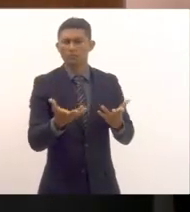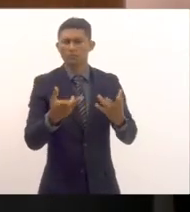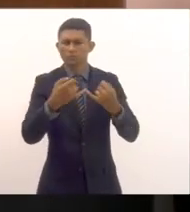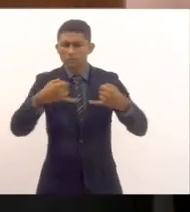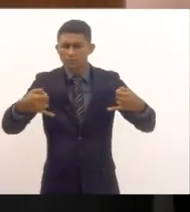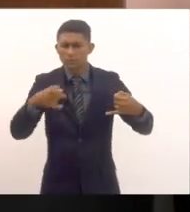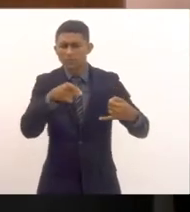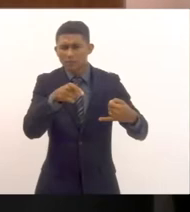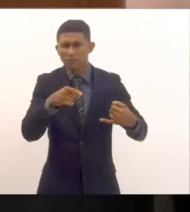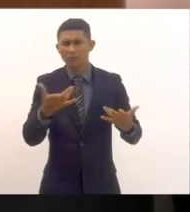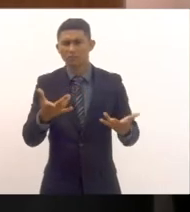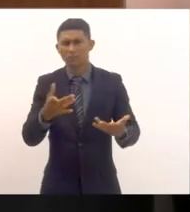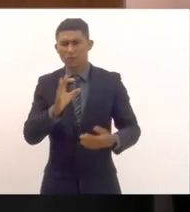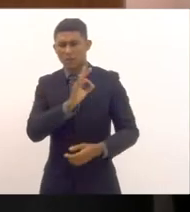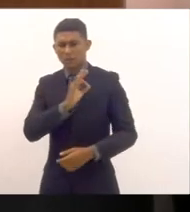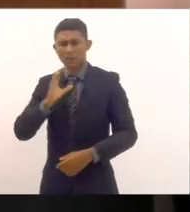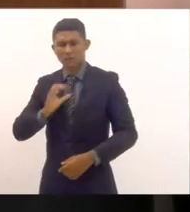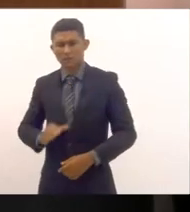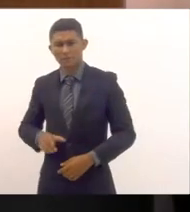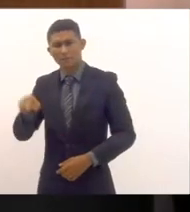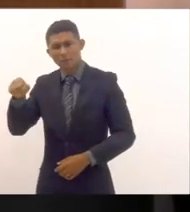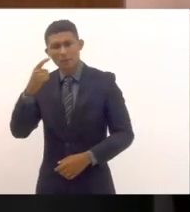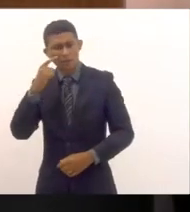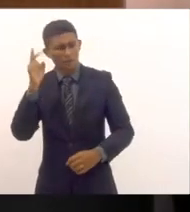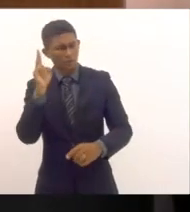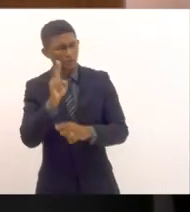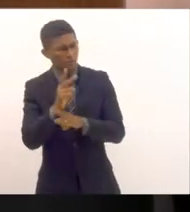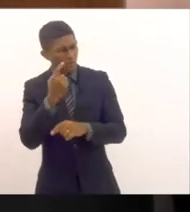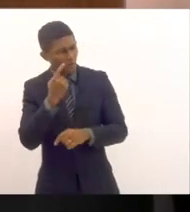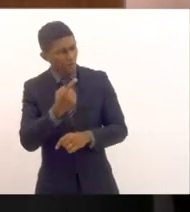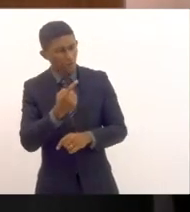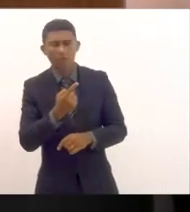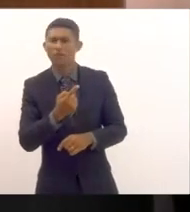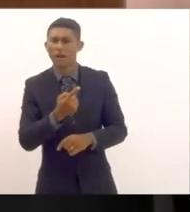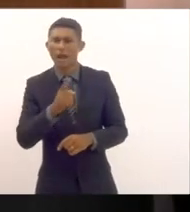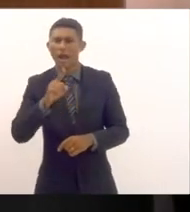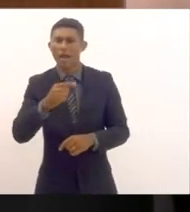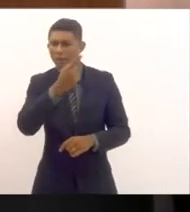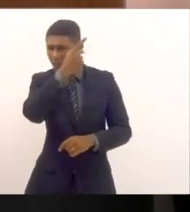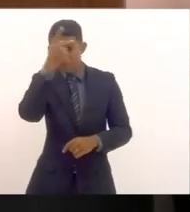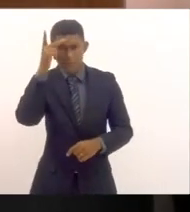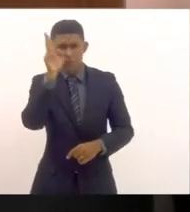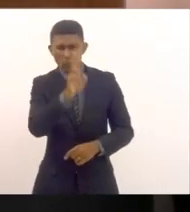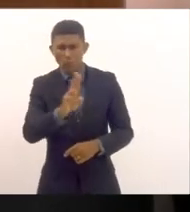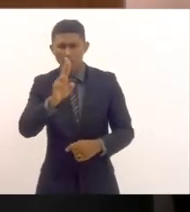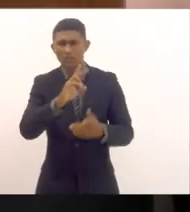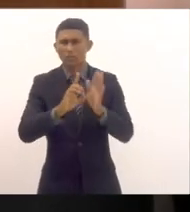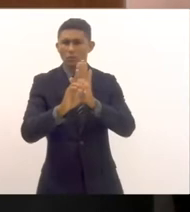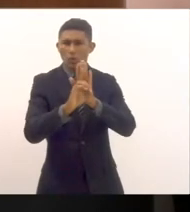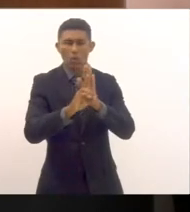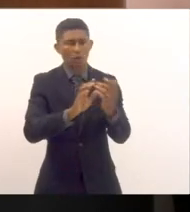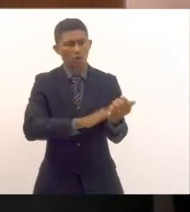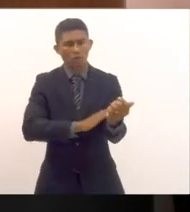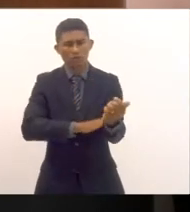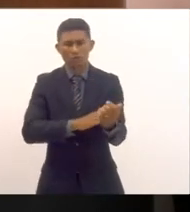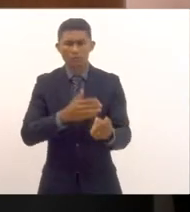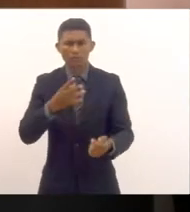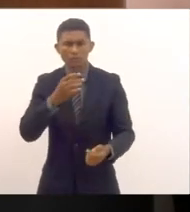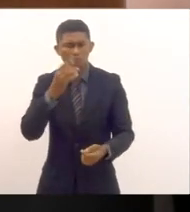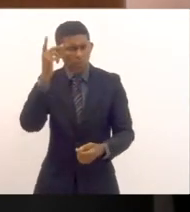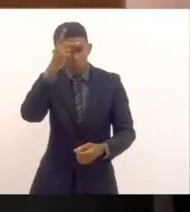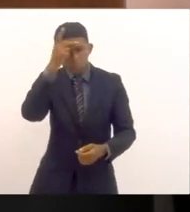a polícia civil apresenta que é retirado por usuários de drogas Então a gente vai encontrando você tão encontrando pessoas eletrocutadas